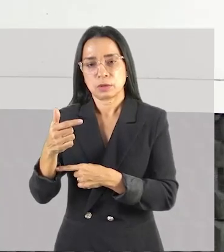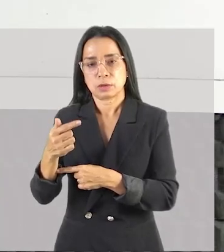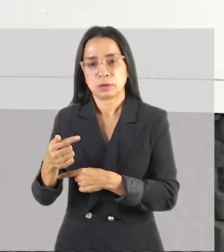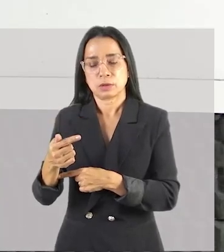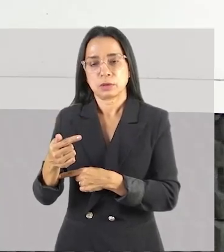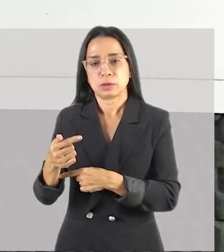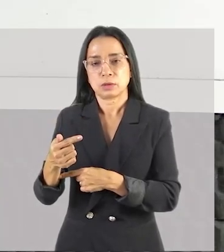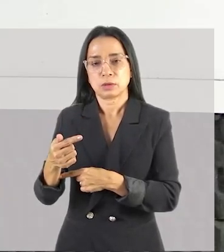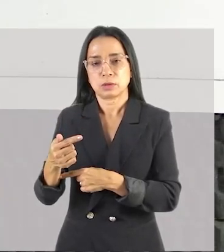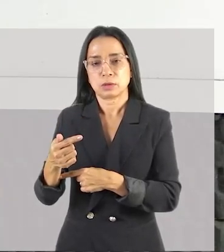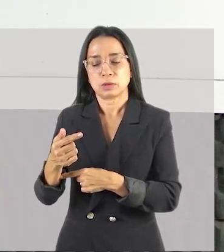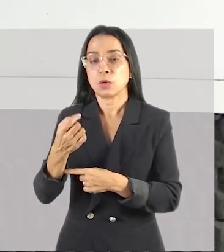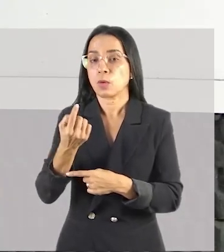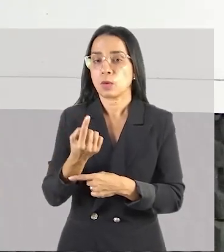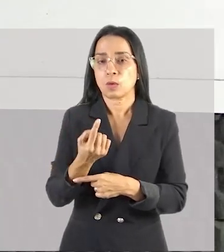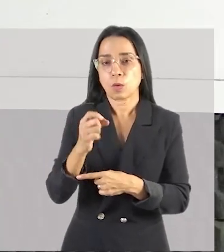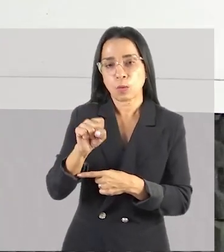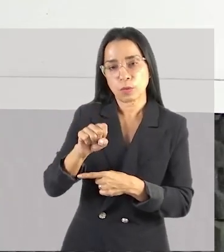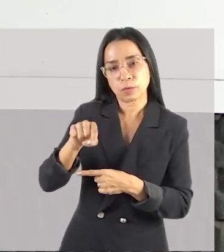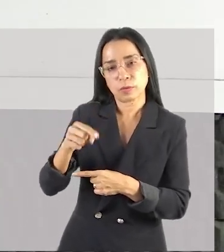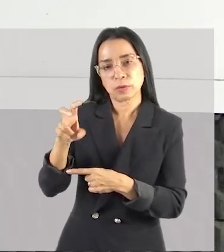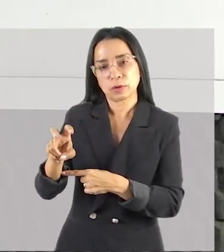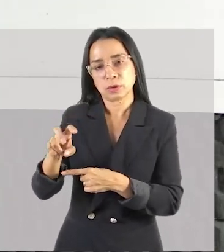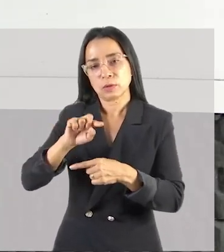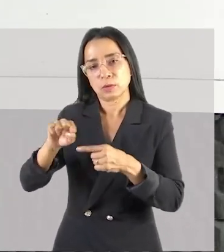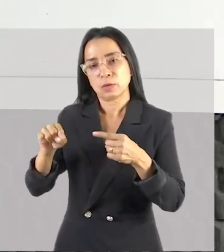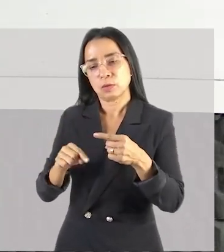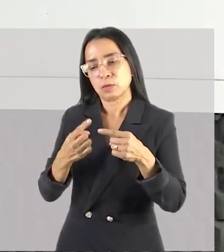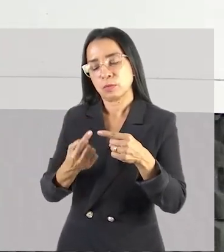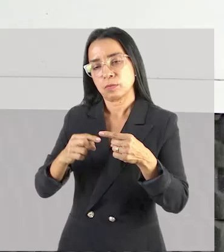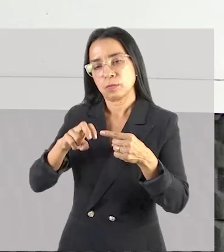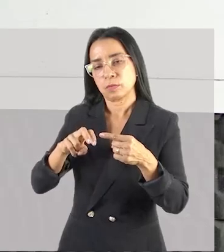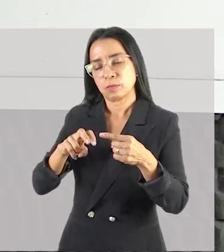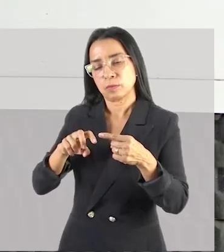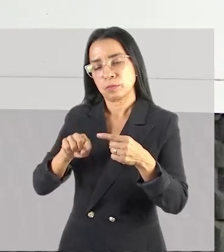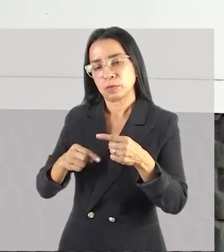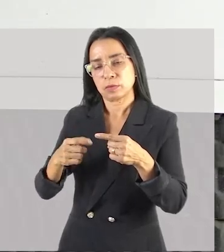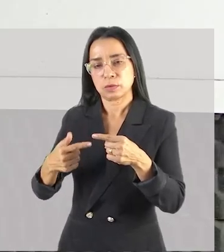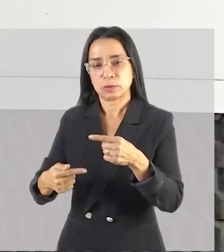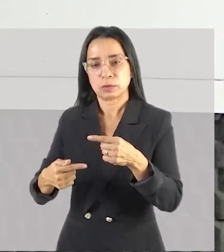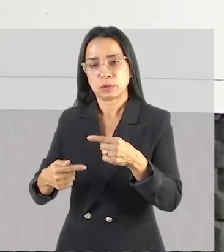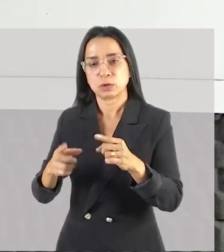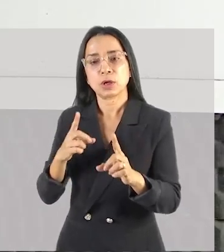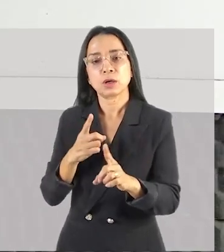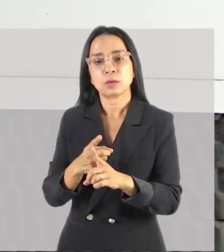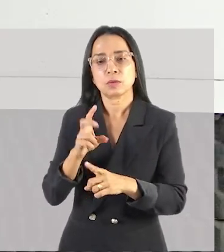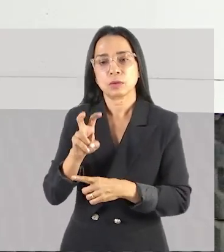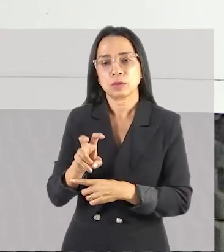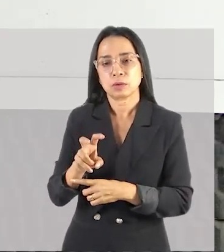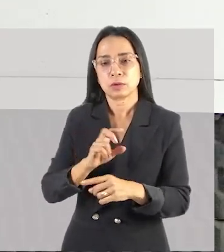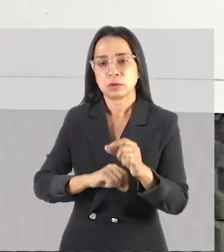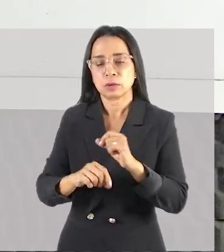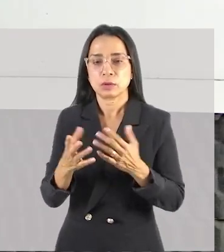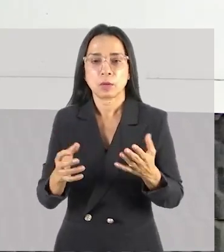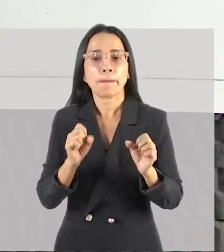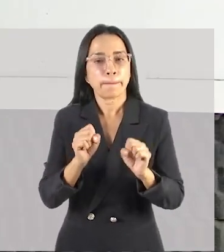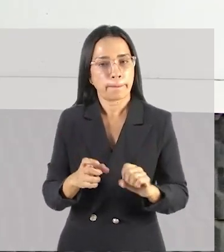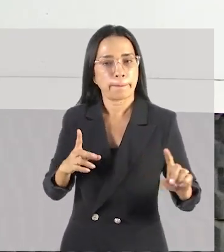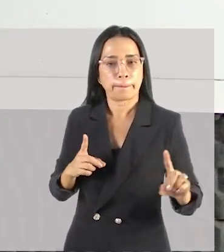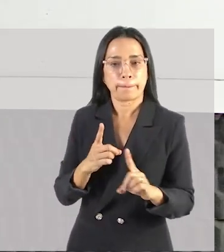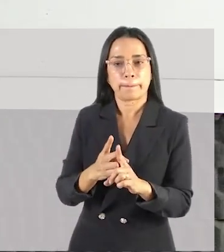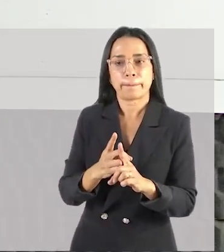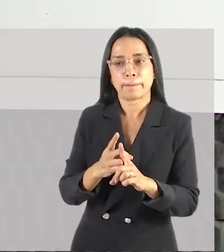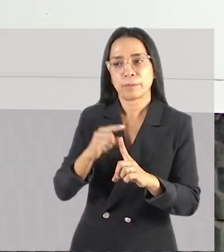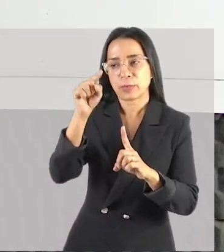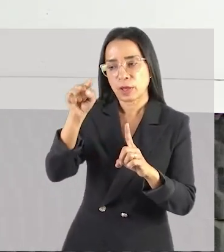Pronto. Calculei o lado do triângulo. O lado é 5. Aí eu posso encontrar a área do triângulo